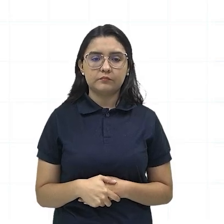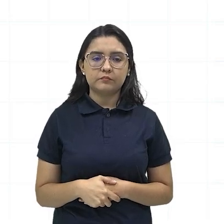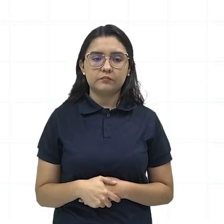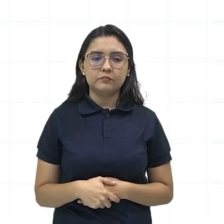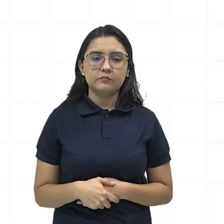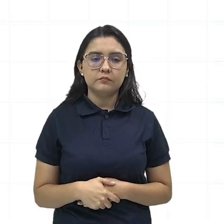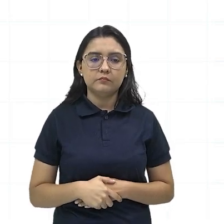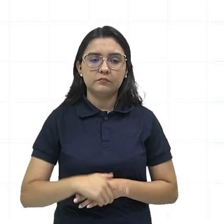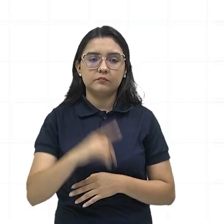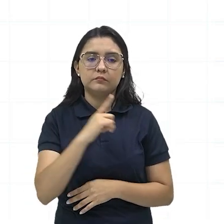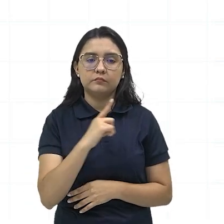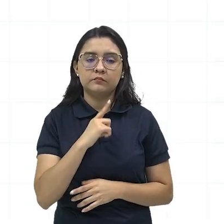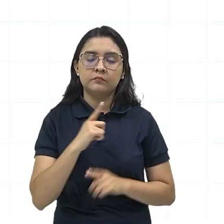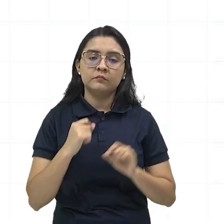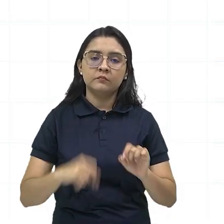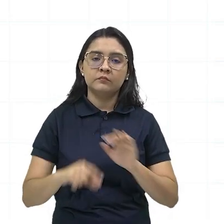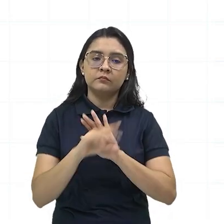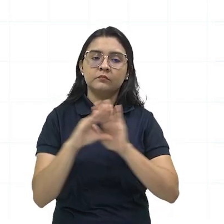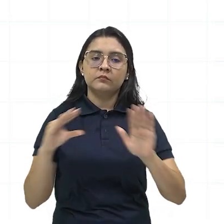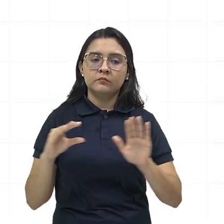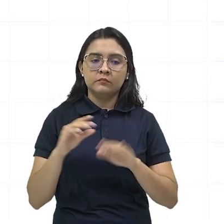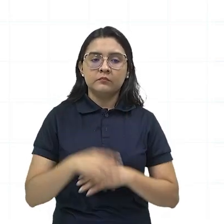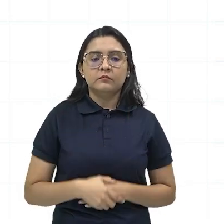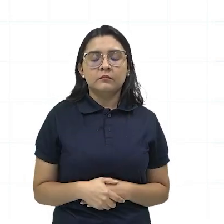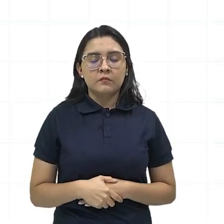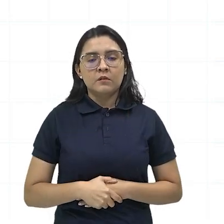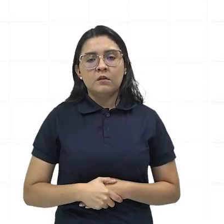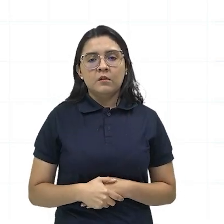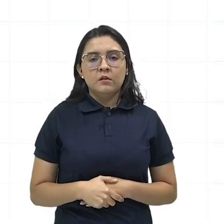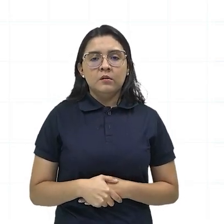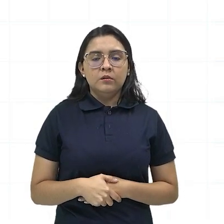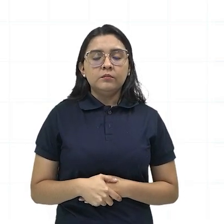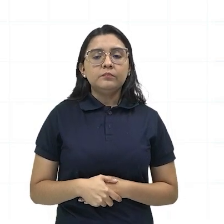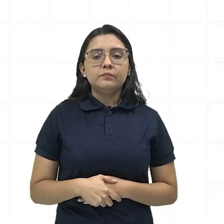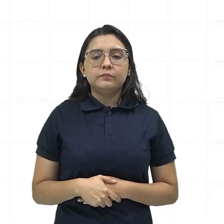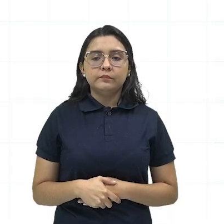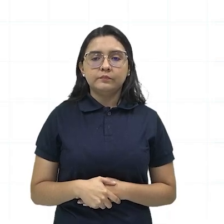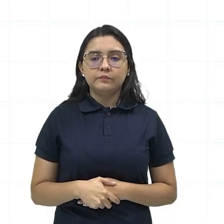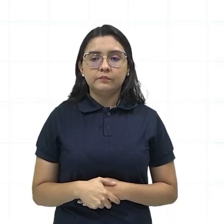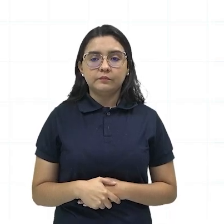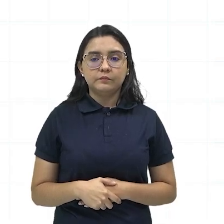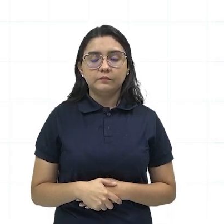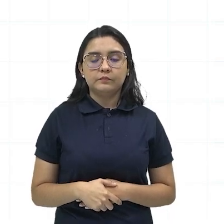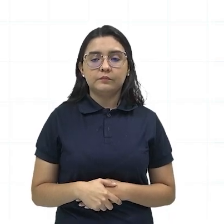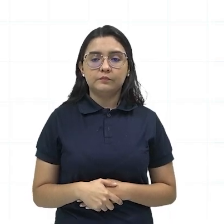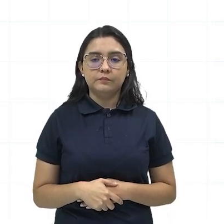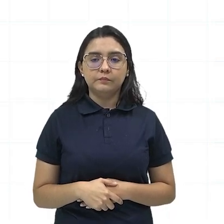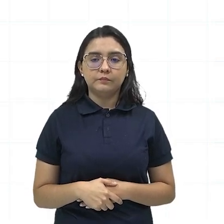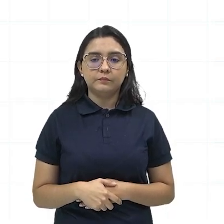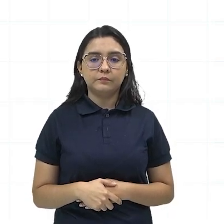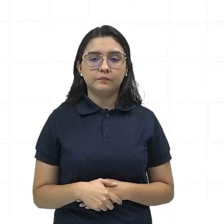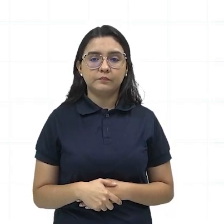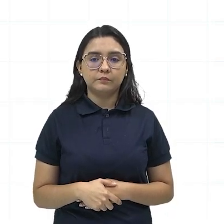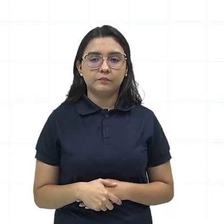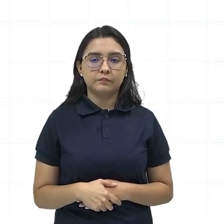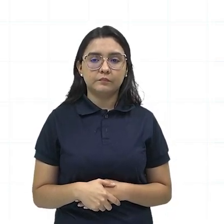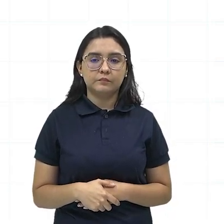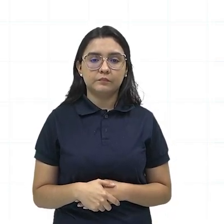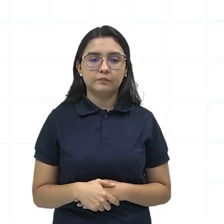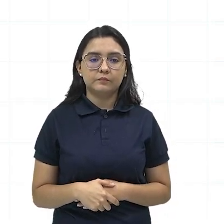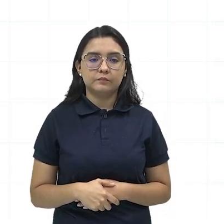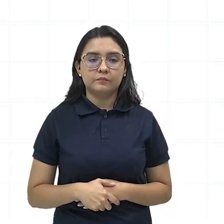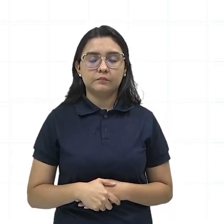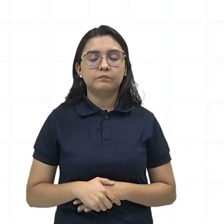E aí nós teremos o nosso refrão, o Yaci, Waruá, Ei, Ei, Yaci, Taperê, Ei, Ei.